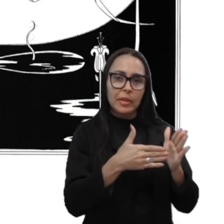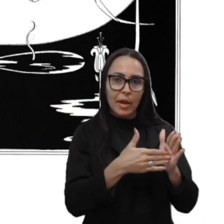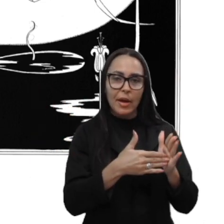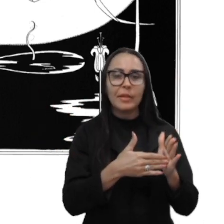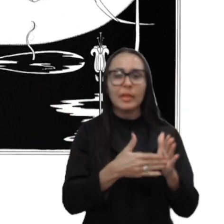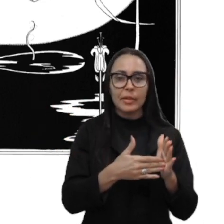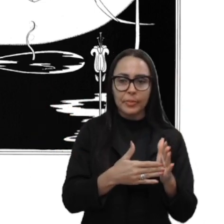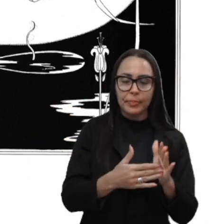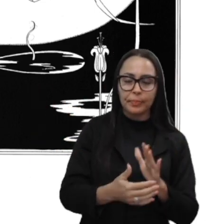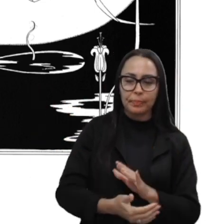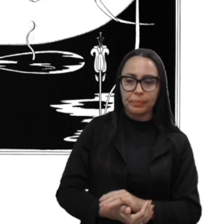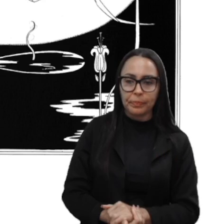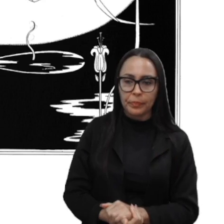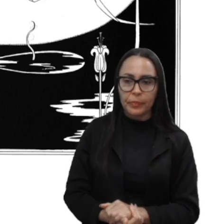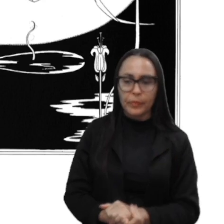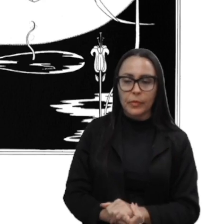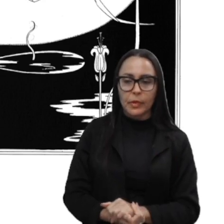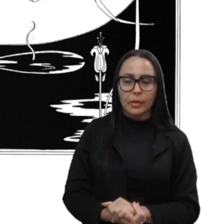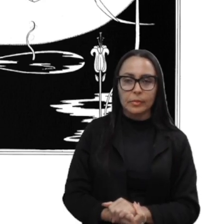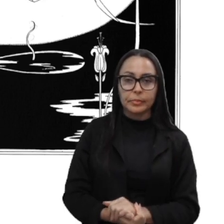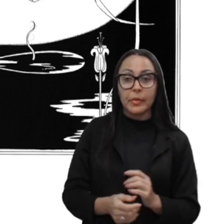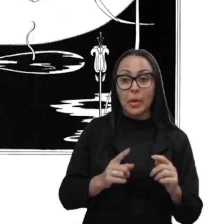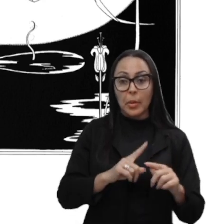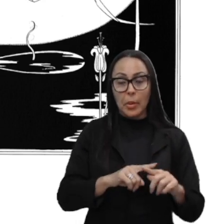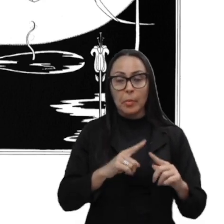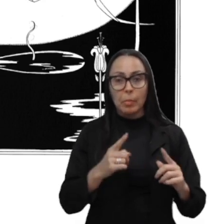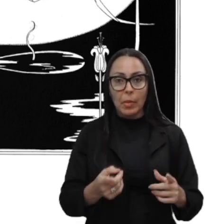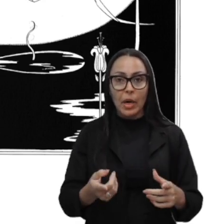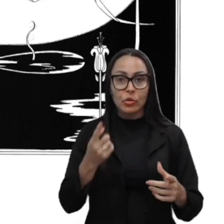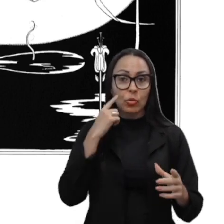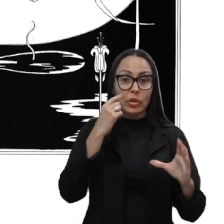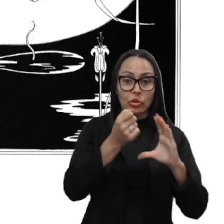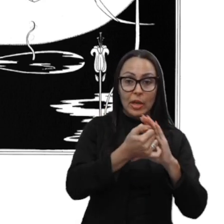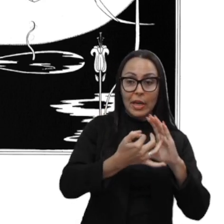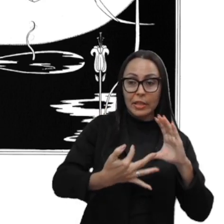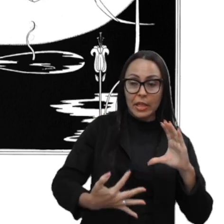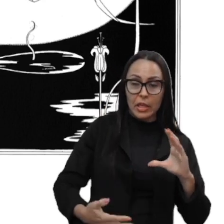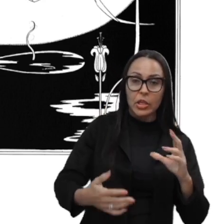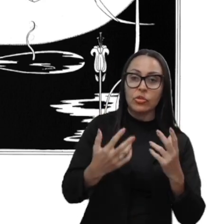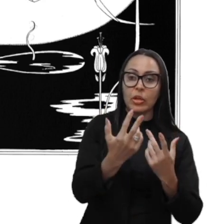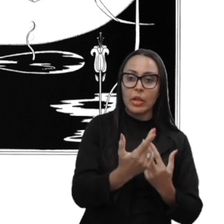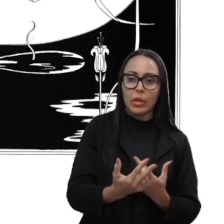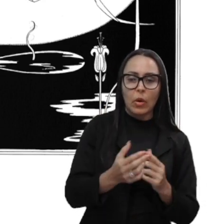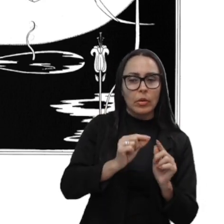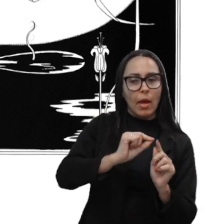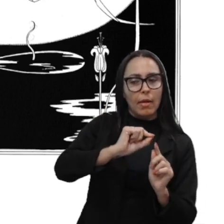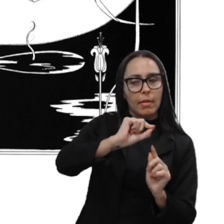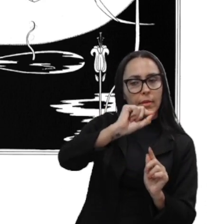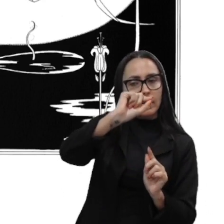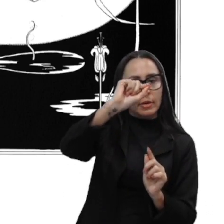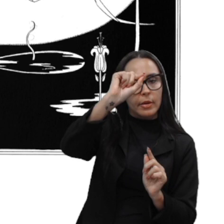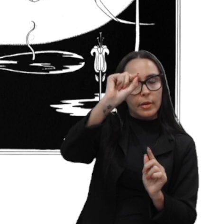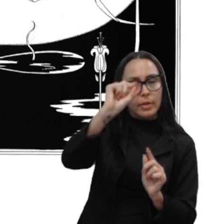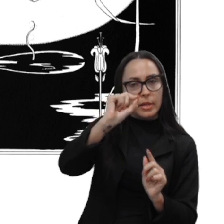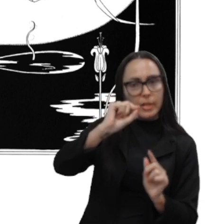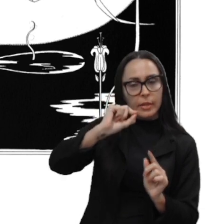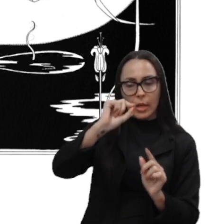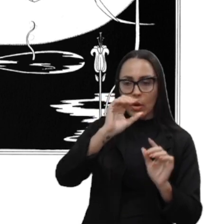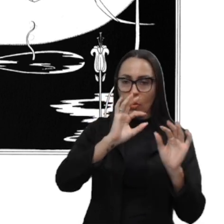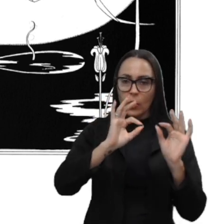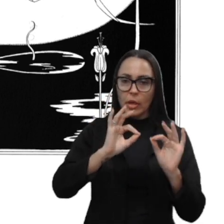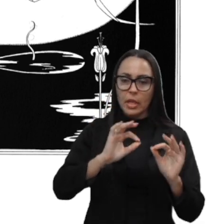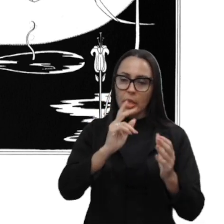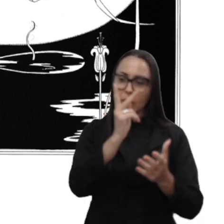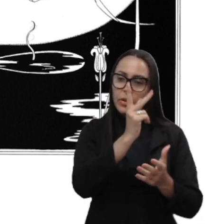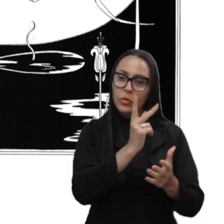de outro estilo de Art Nouveau, mas com aquelas mesmas características, linhas orgânicas, decoração,